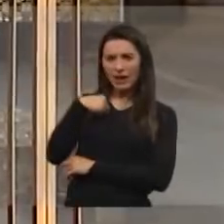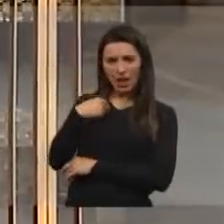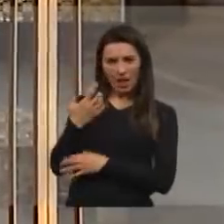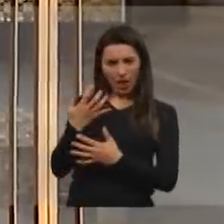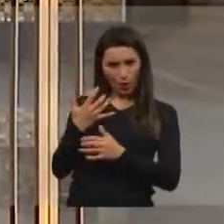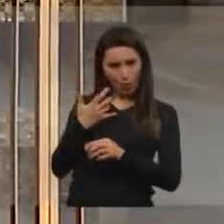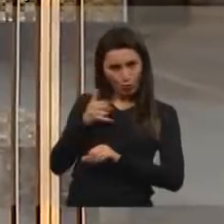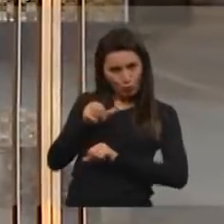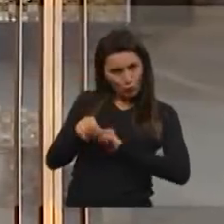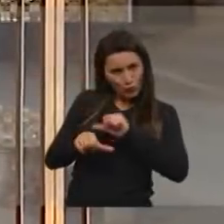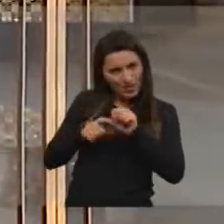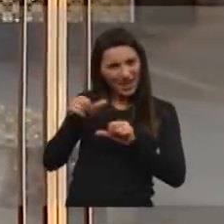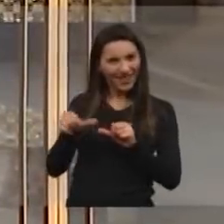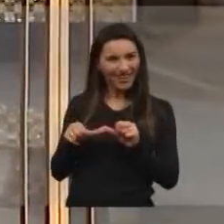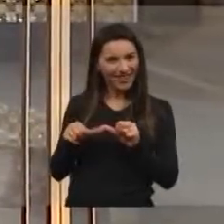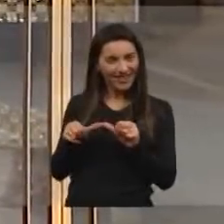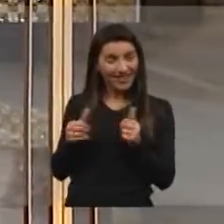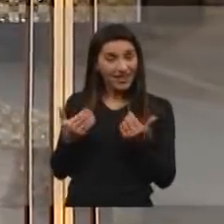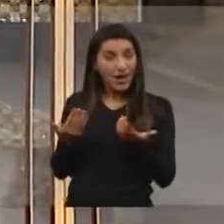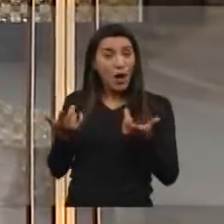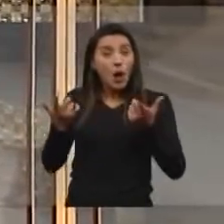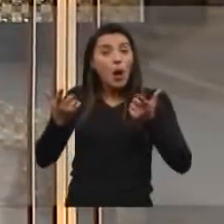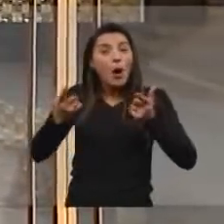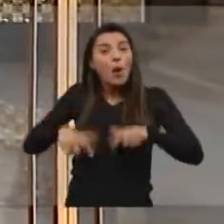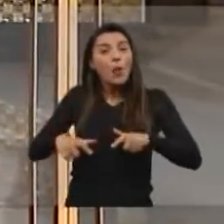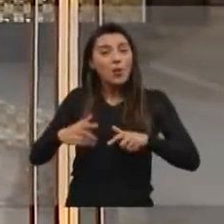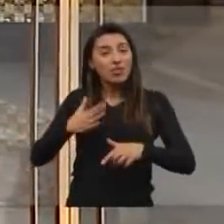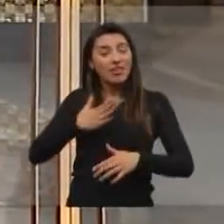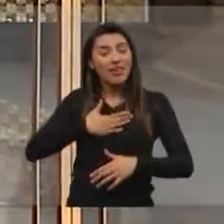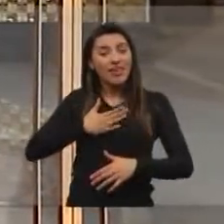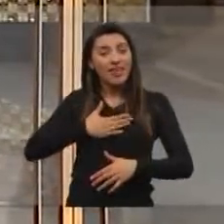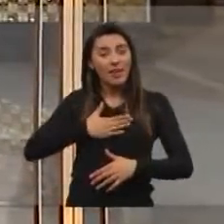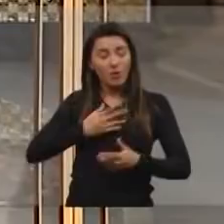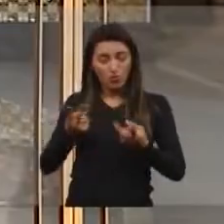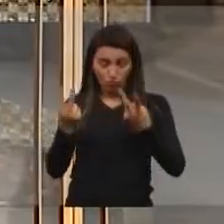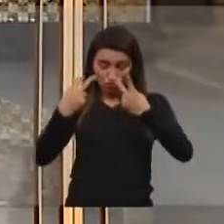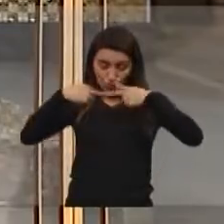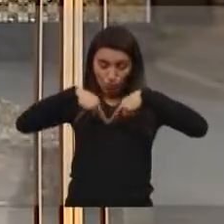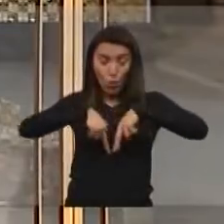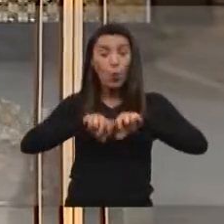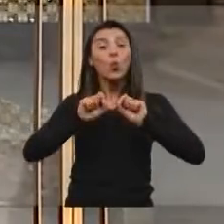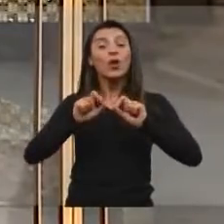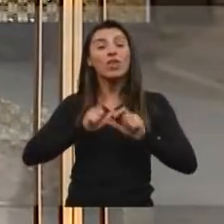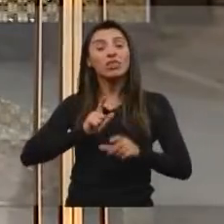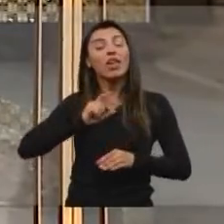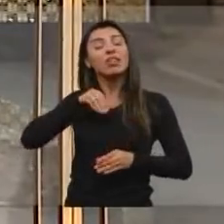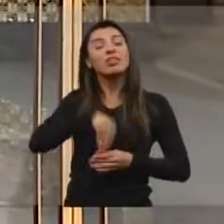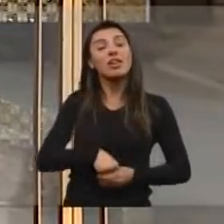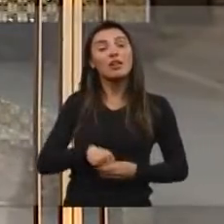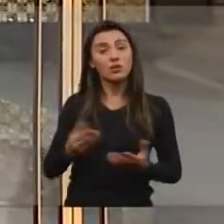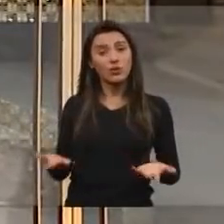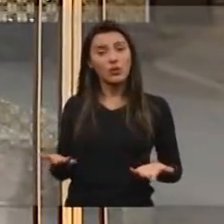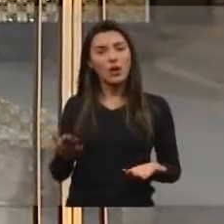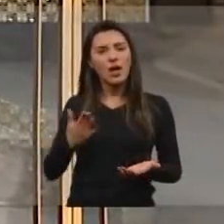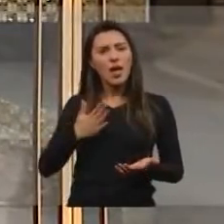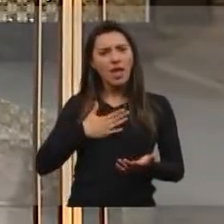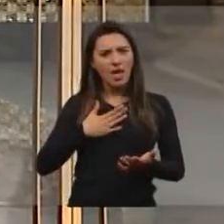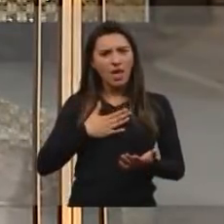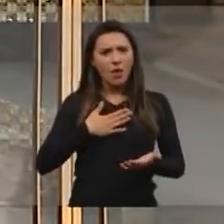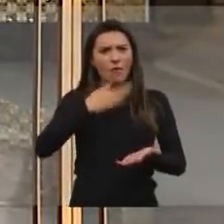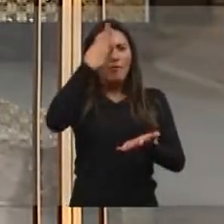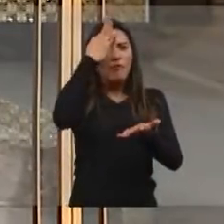parte da homilia onde estão nossas raízes e onde estamos buscando a nossa